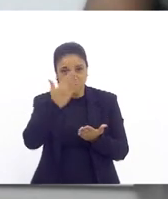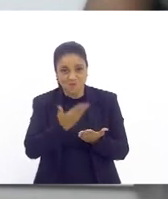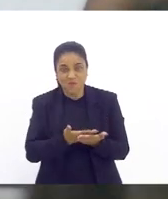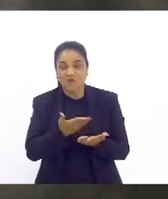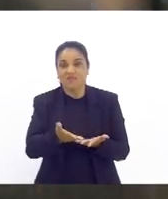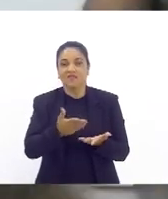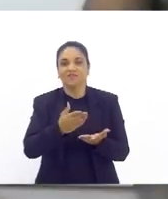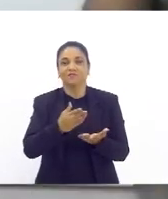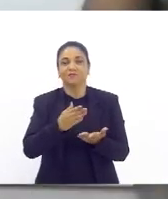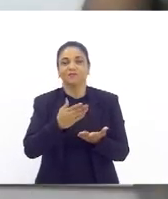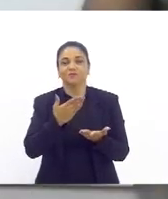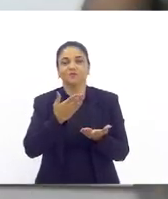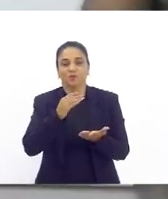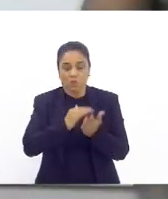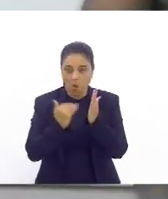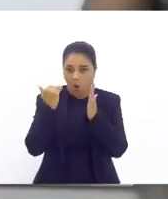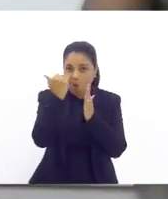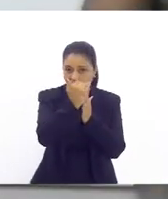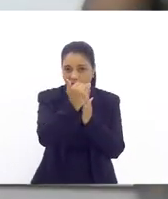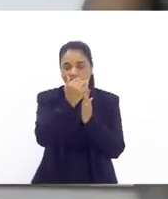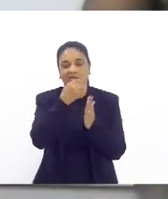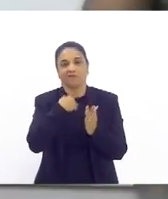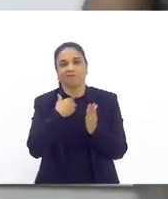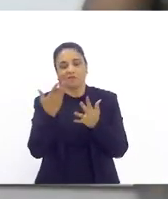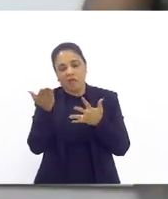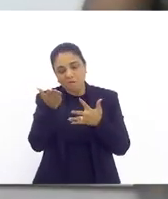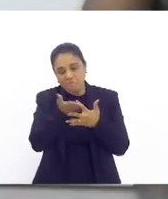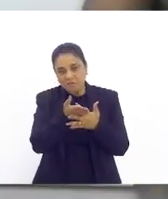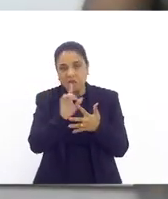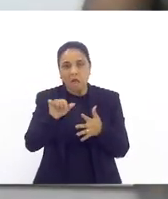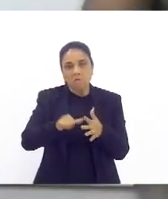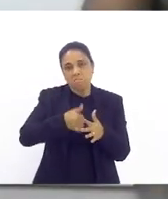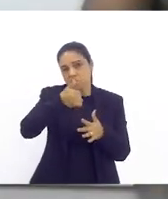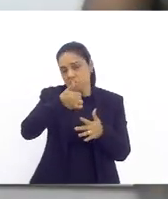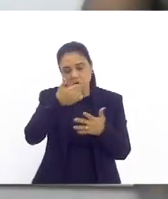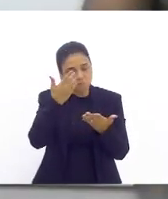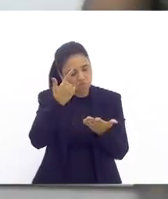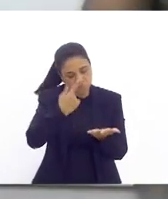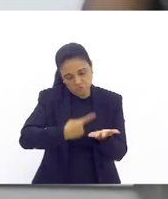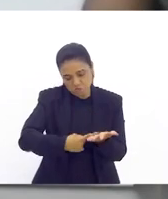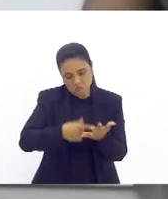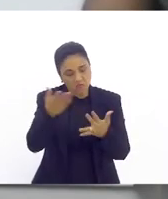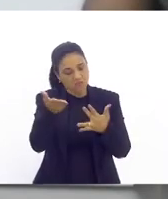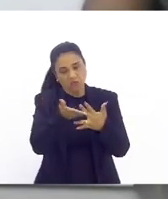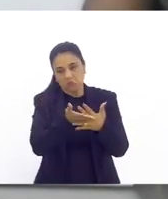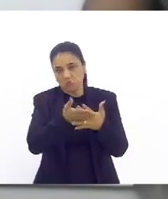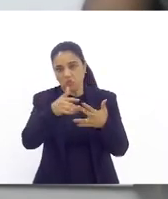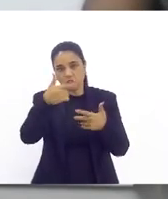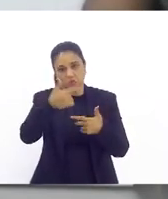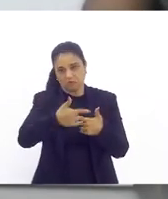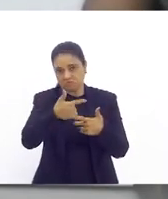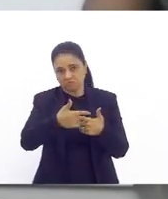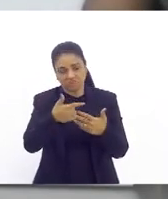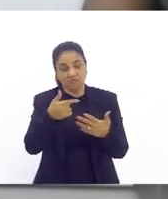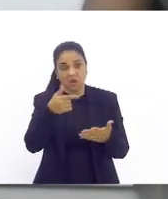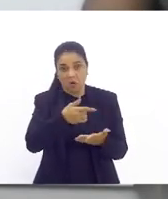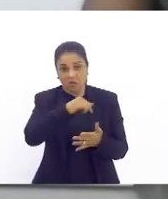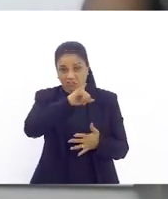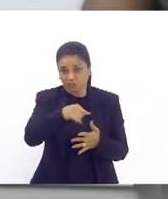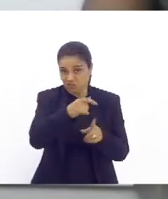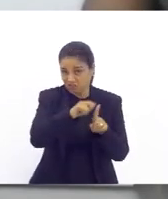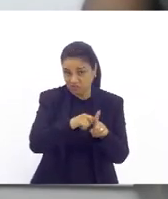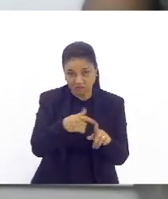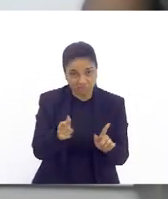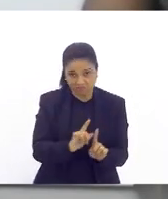parcela em janeiro de 2021 de 13% não foi cumprida segunda parcela Em janeiro deste ano né